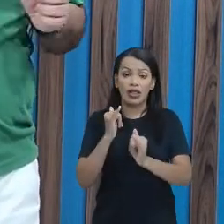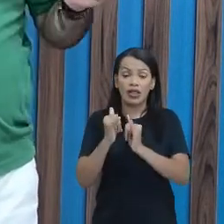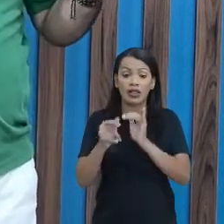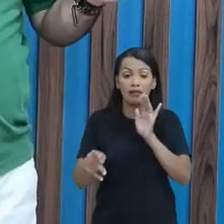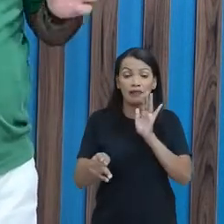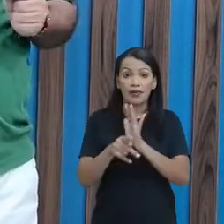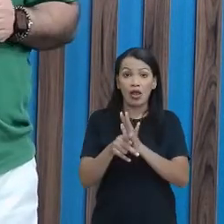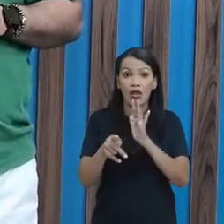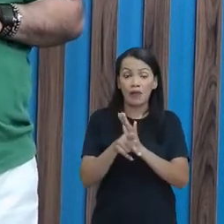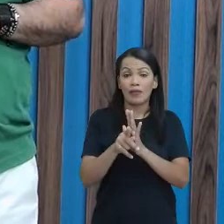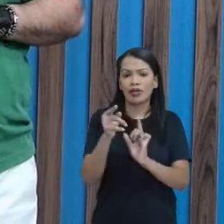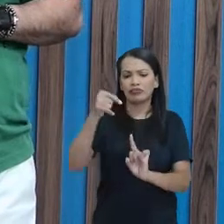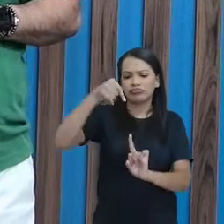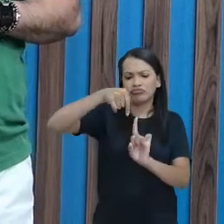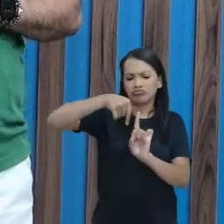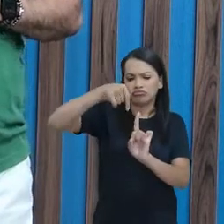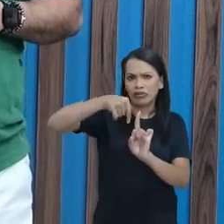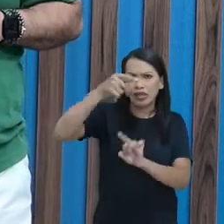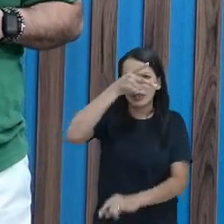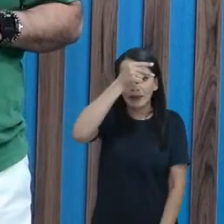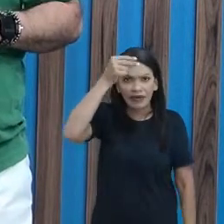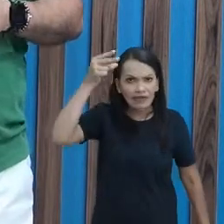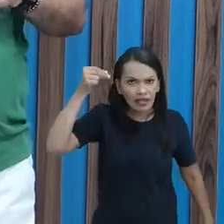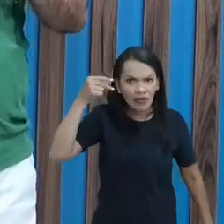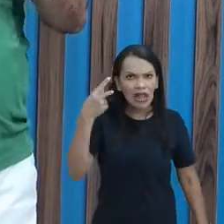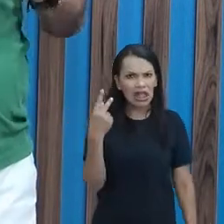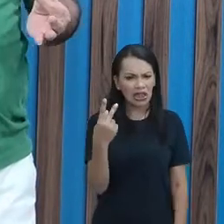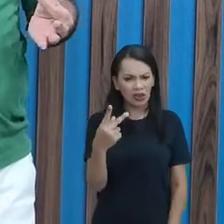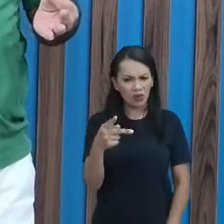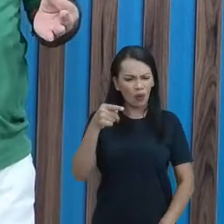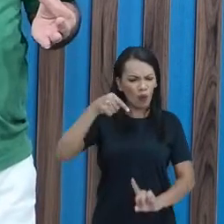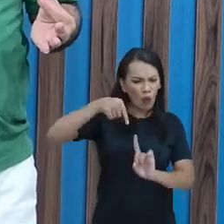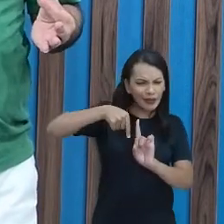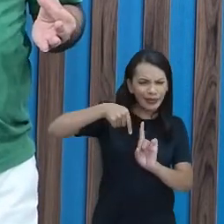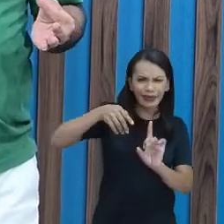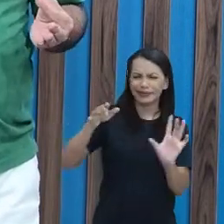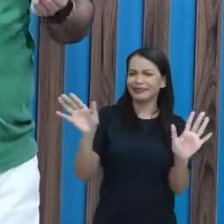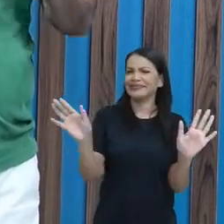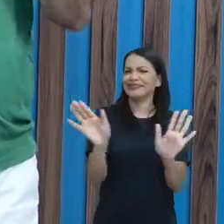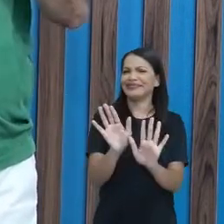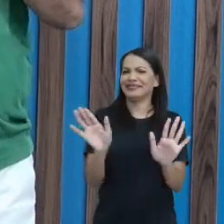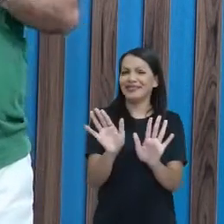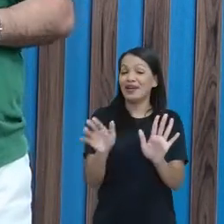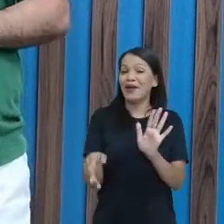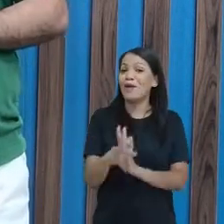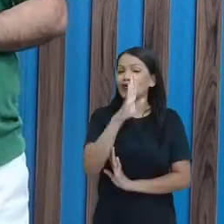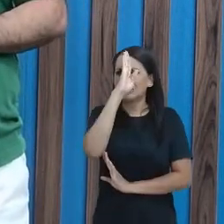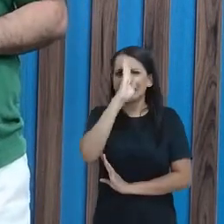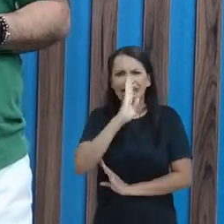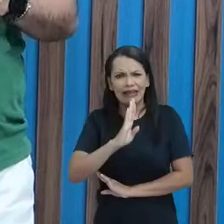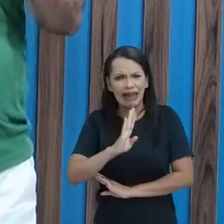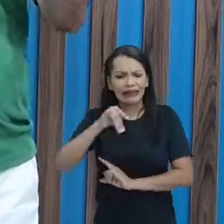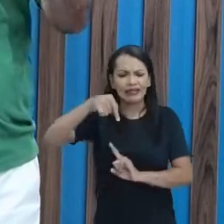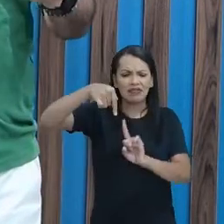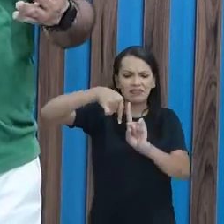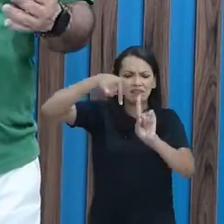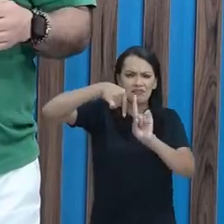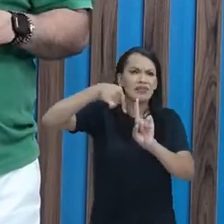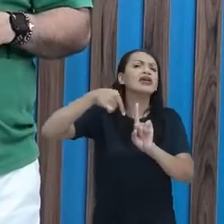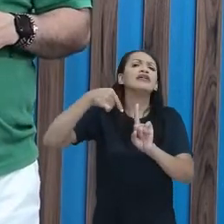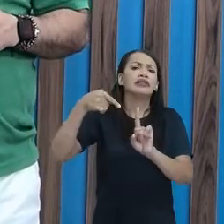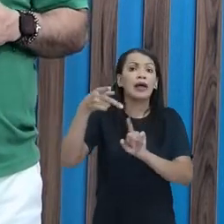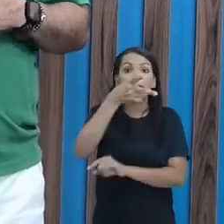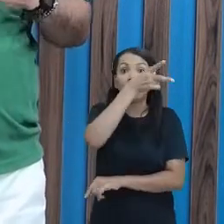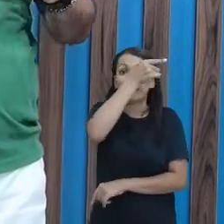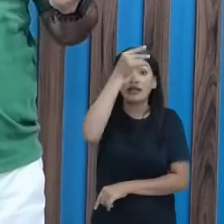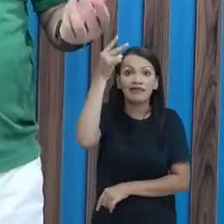né? O camarada não vai gastar nada do seu pacote de dados, né, da internet. Então vamos começar